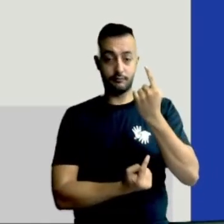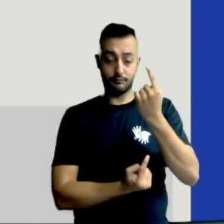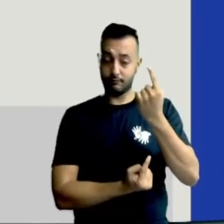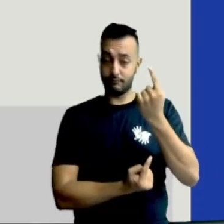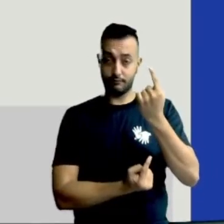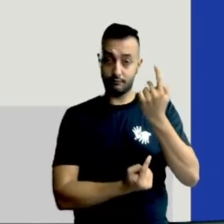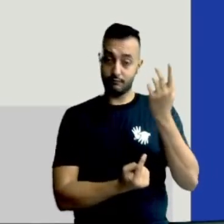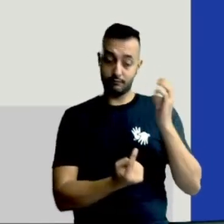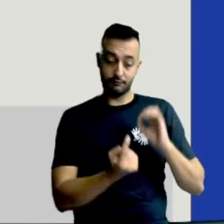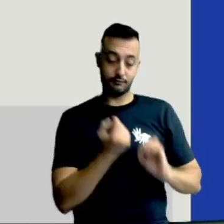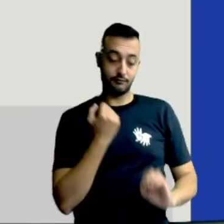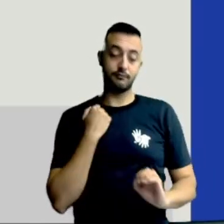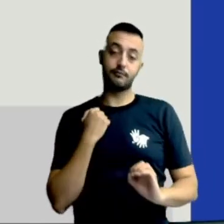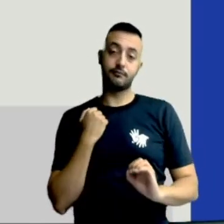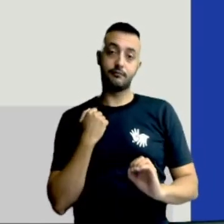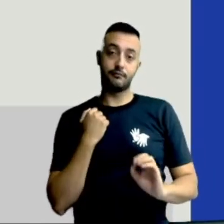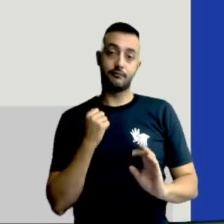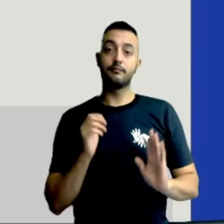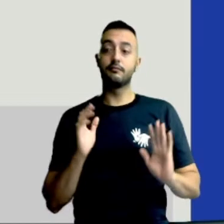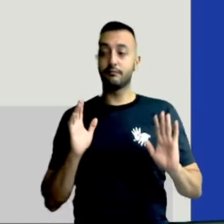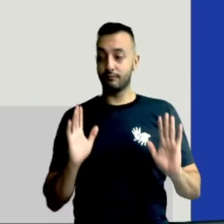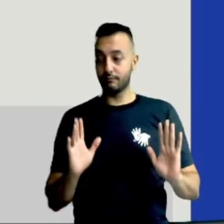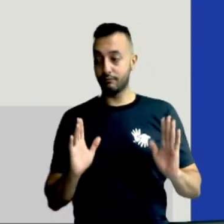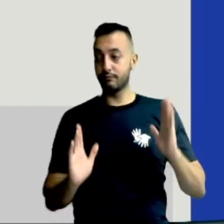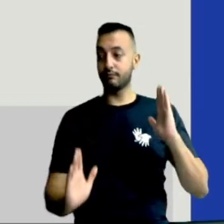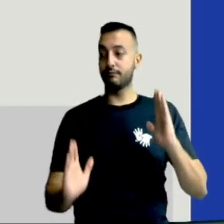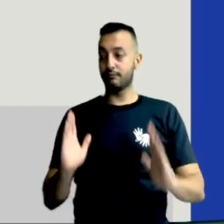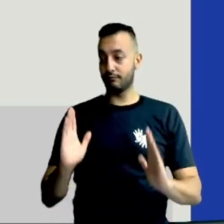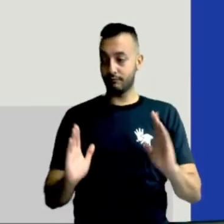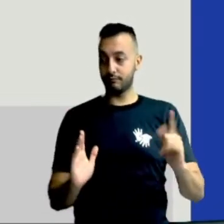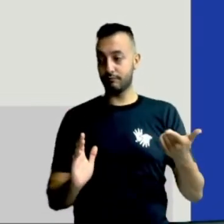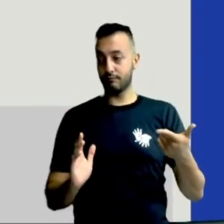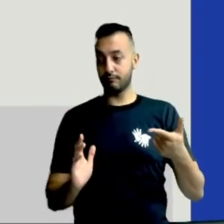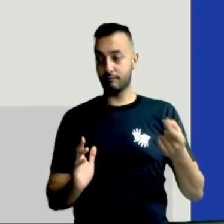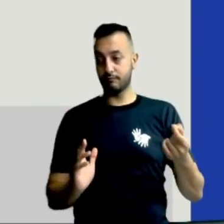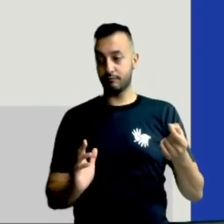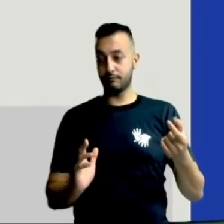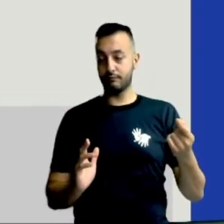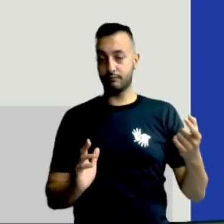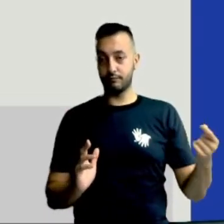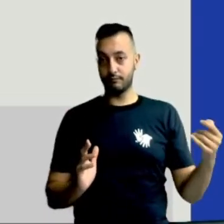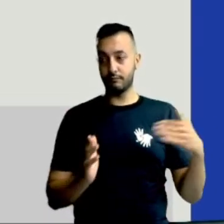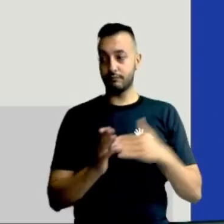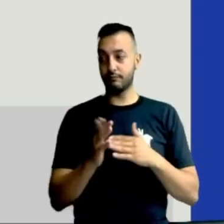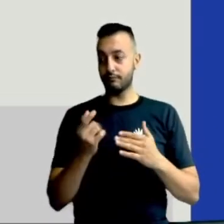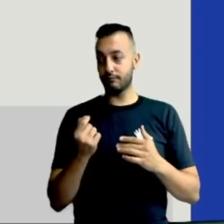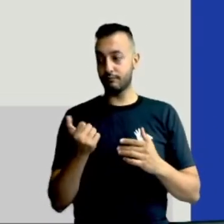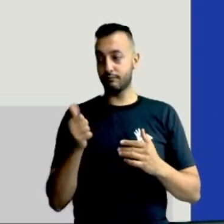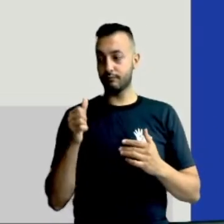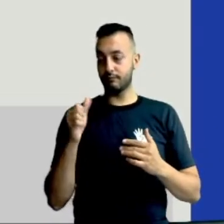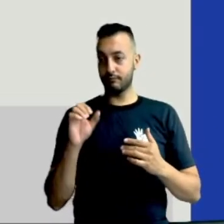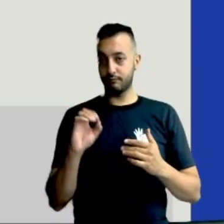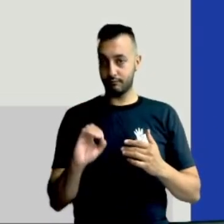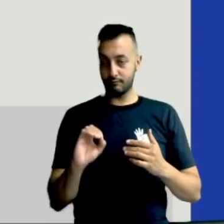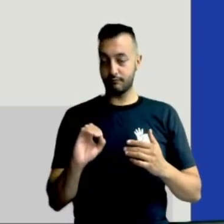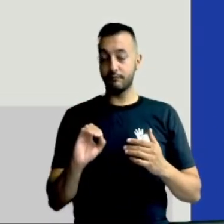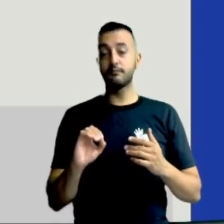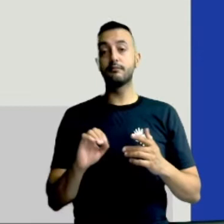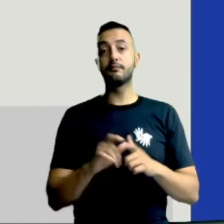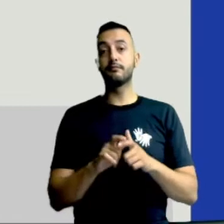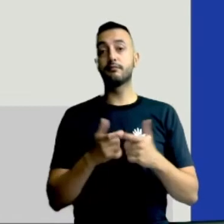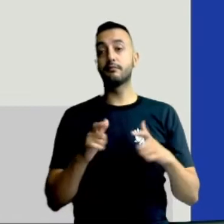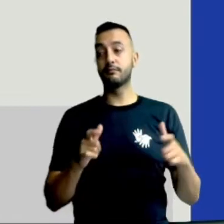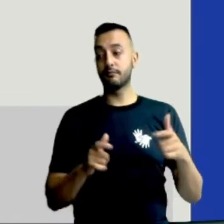a 0. Então, entre o ano de 2000 e 2010, houve um aumento